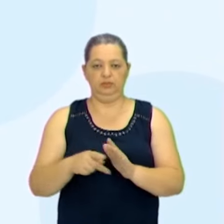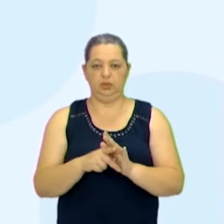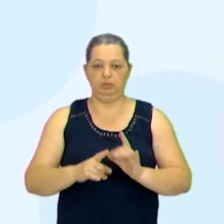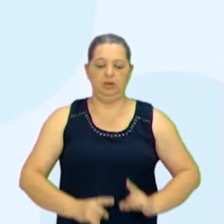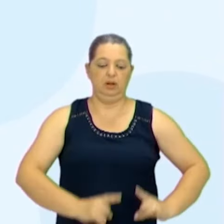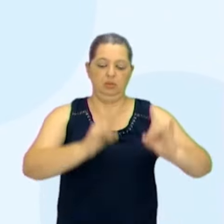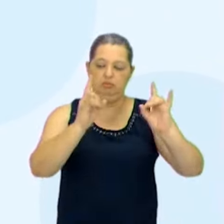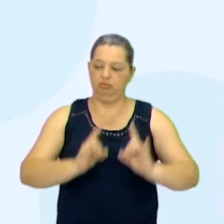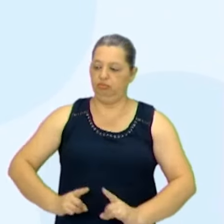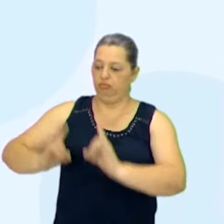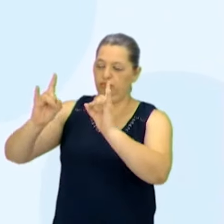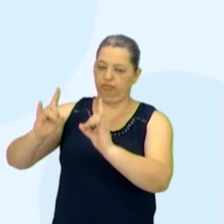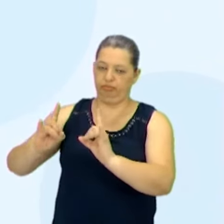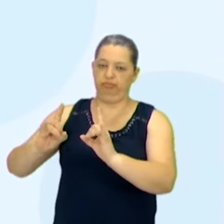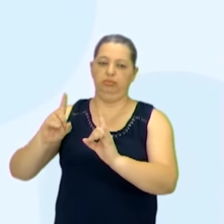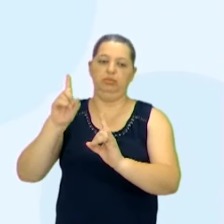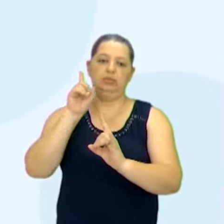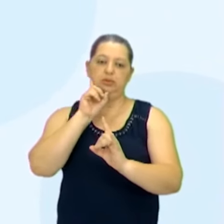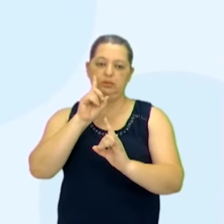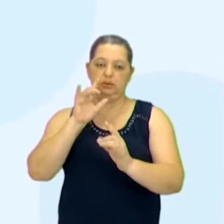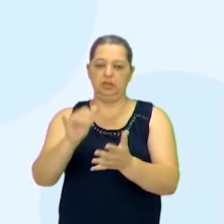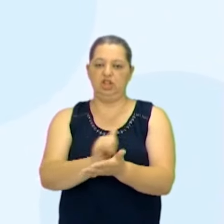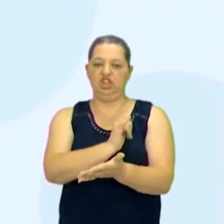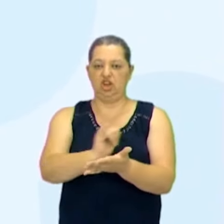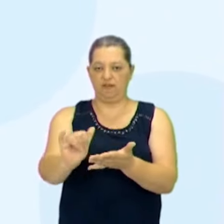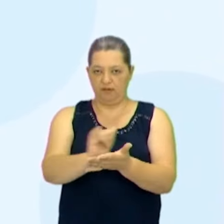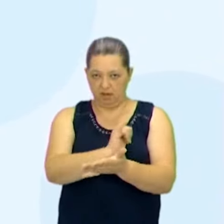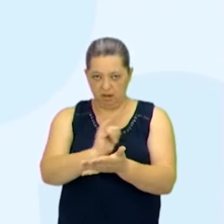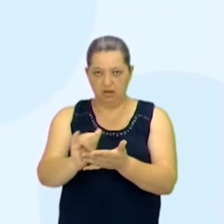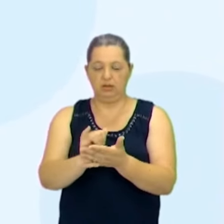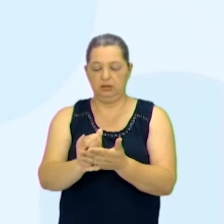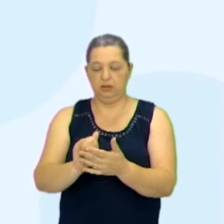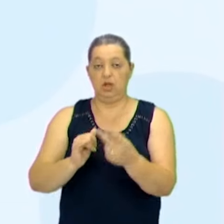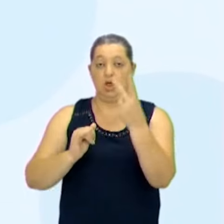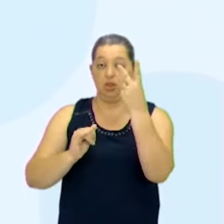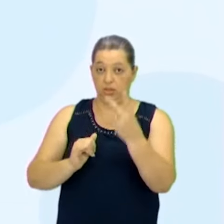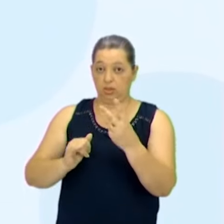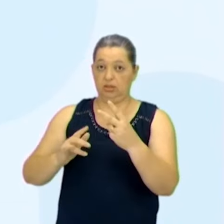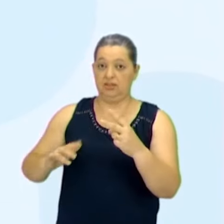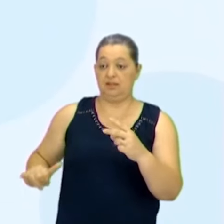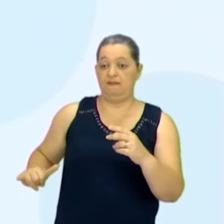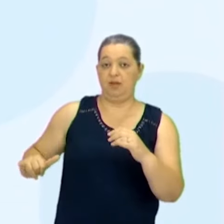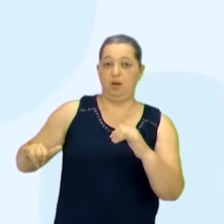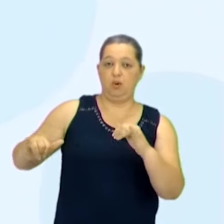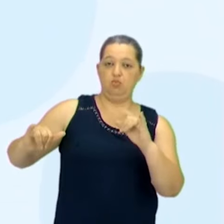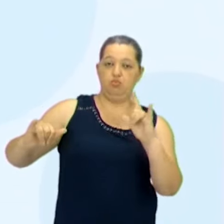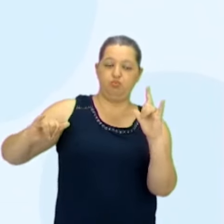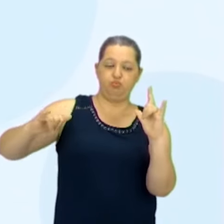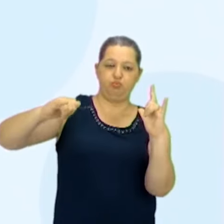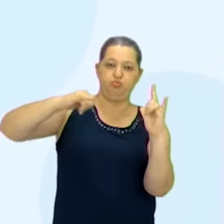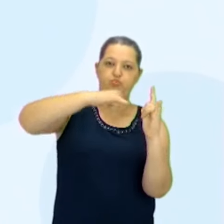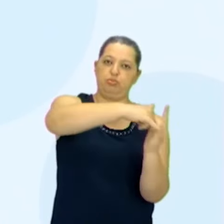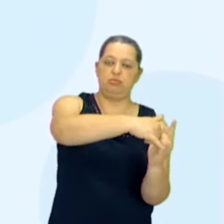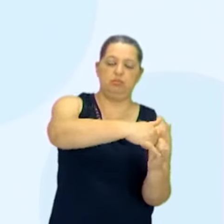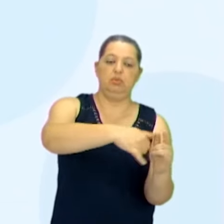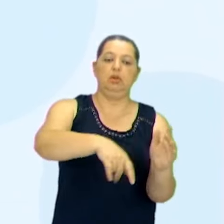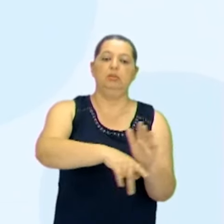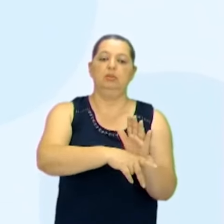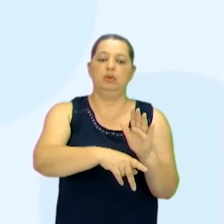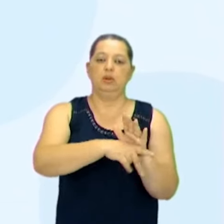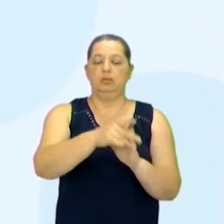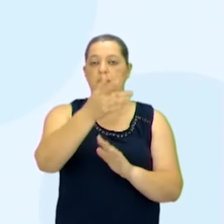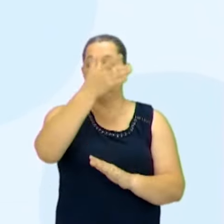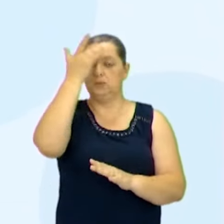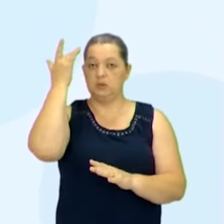Trade Center, em Nova York, foram atingidas por 2 aviões comerciais de passageiros sequestrados por